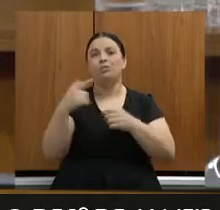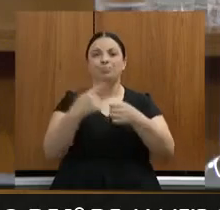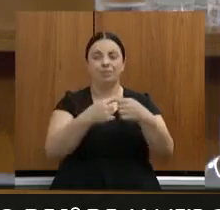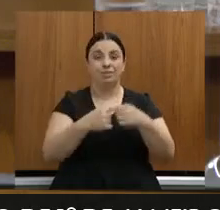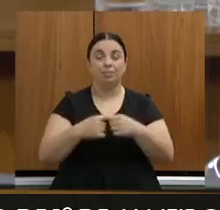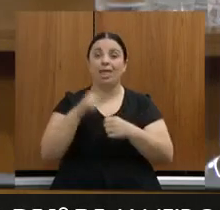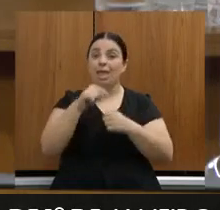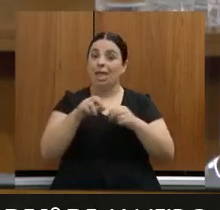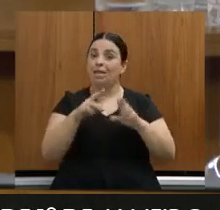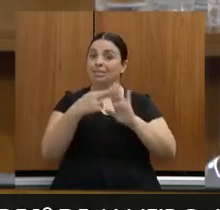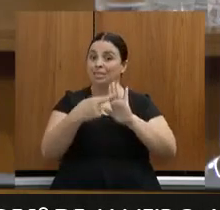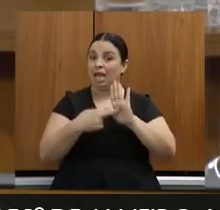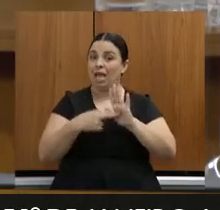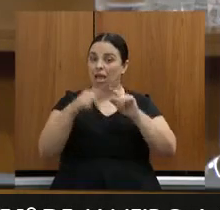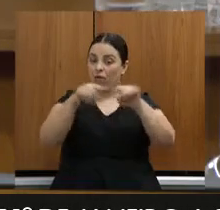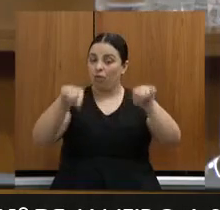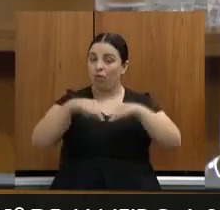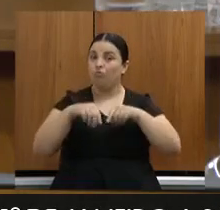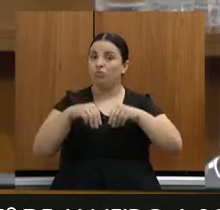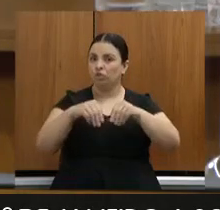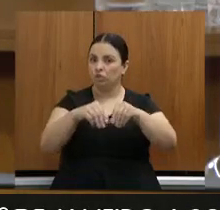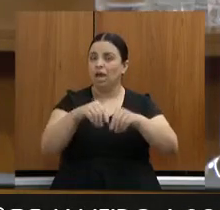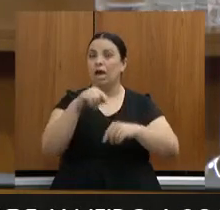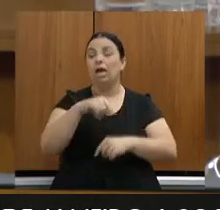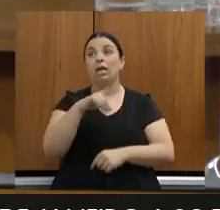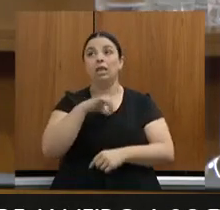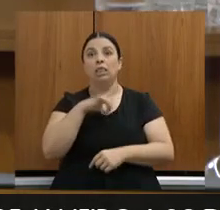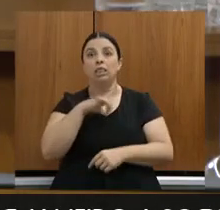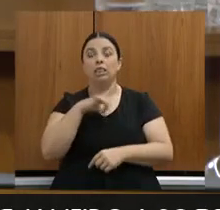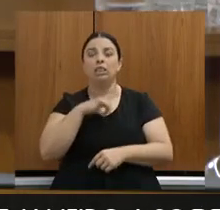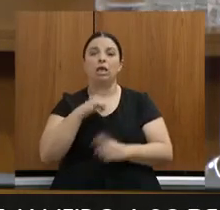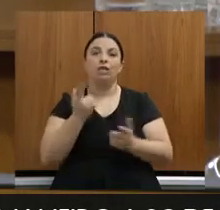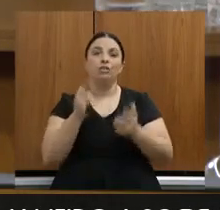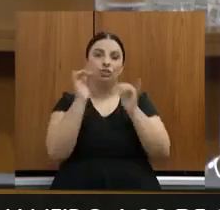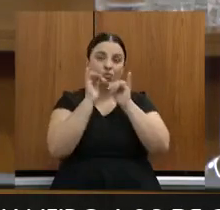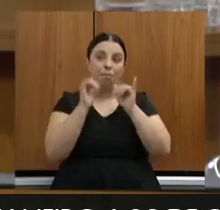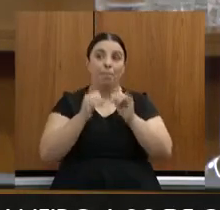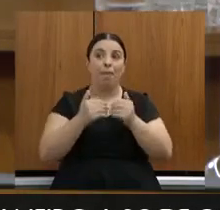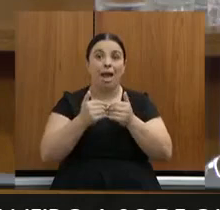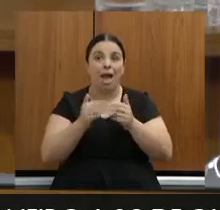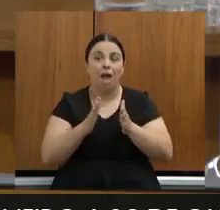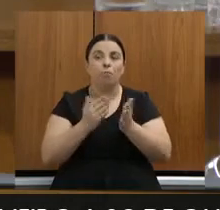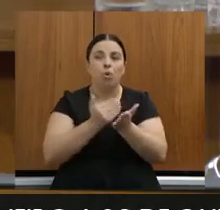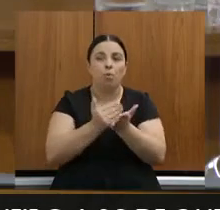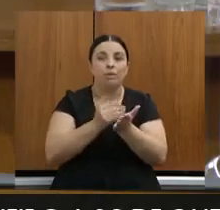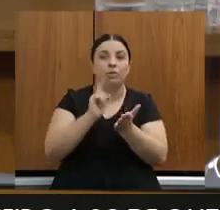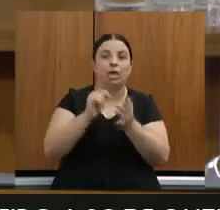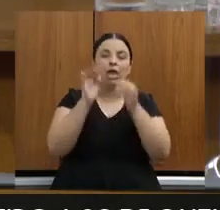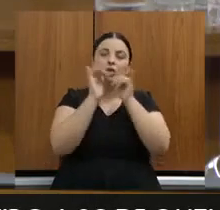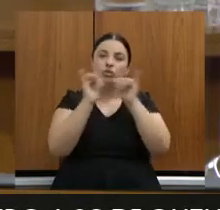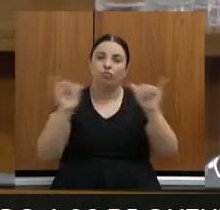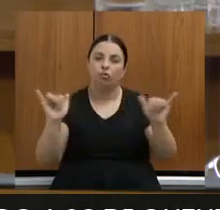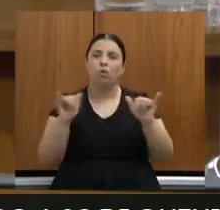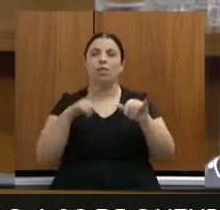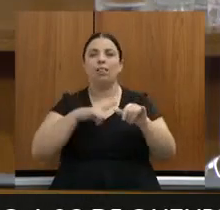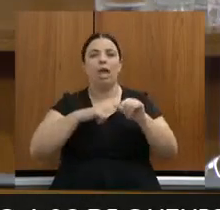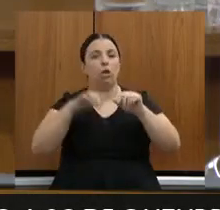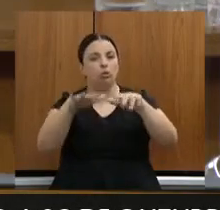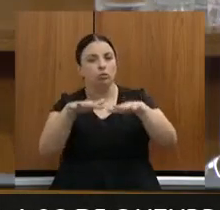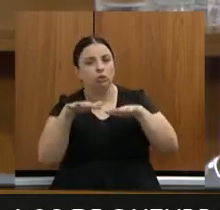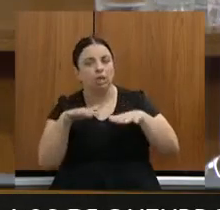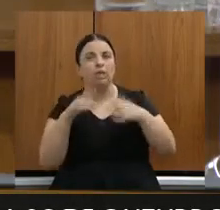fundiária no município começa inicialmente com a grande divulgação que aquele trabalho vai ser começado com uma audiência pública